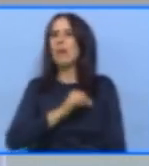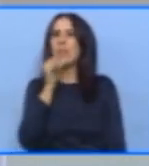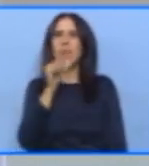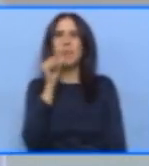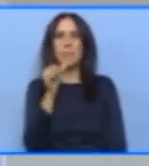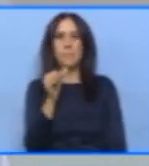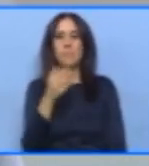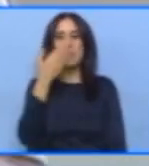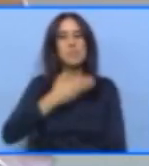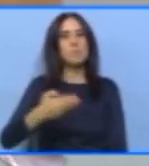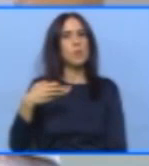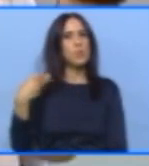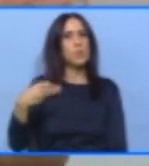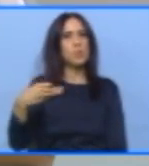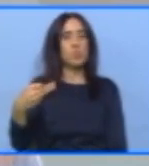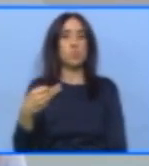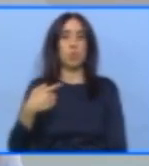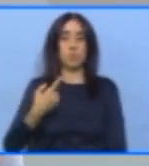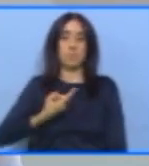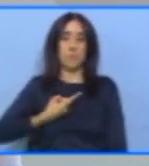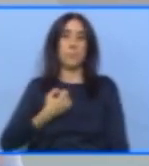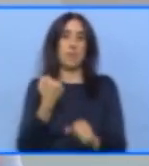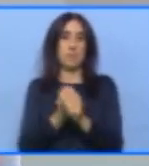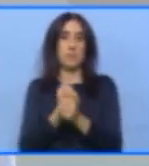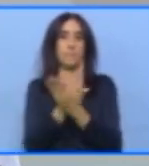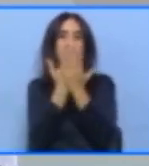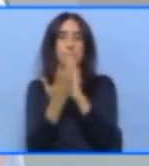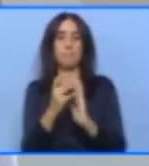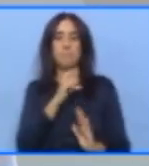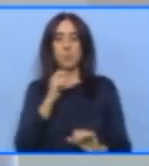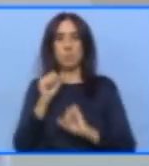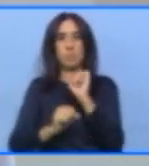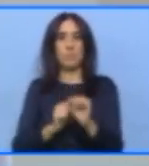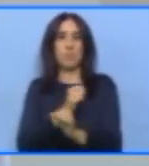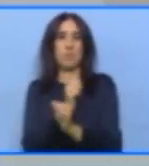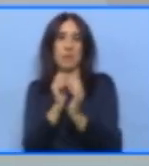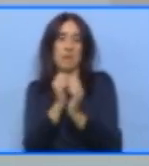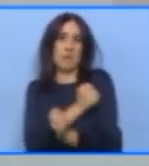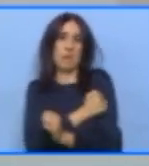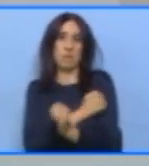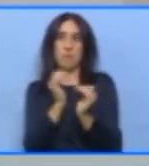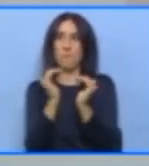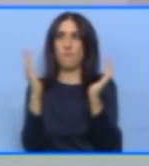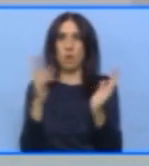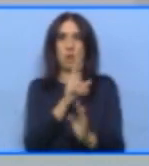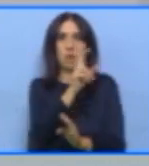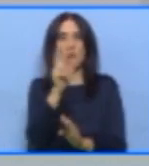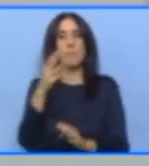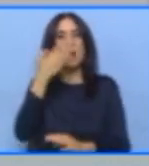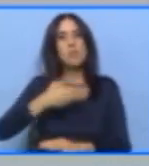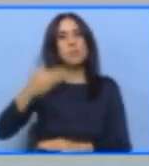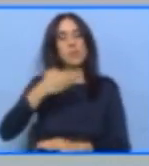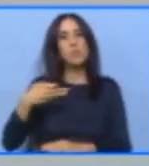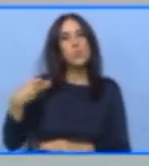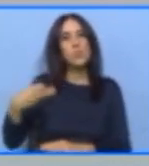Normalmente, todas as semanas, para lá das nossas atividades pastorais por fora de casa, todas as semanas tínhamos